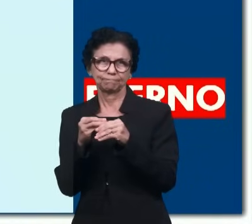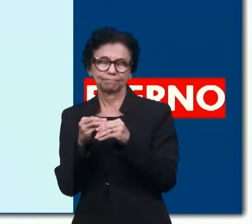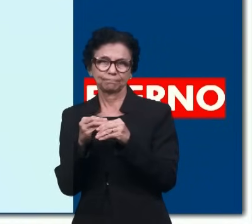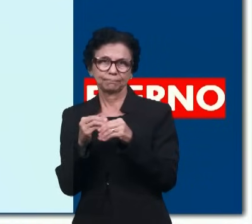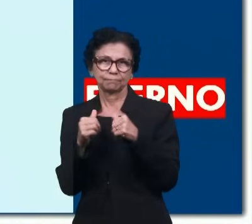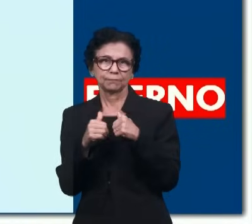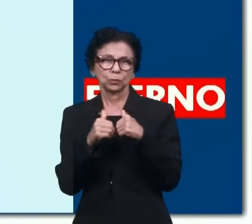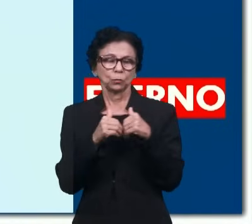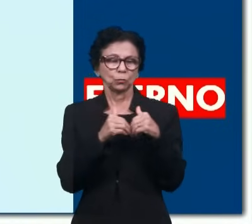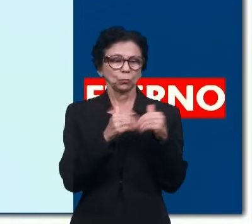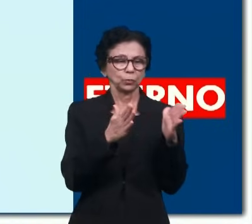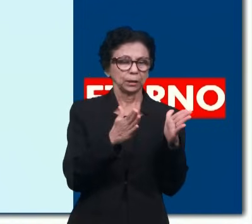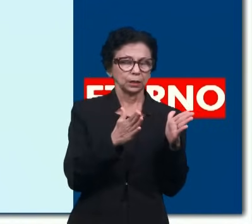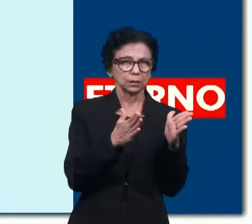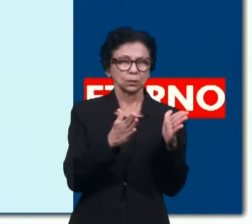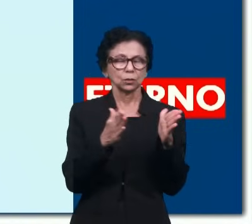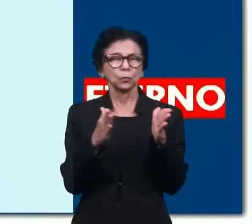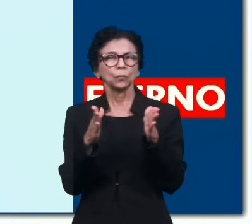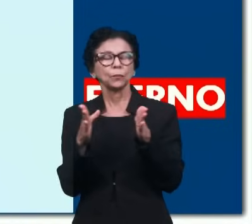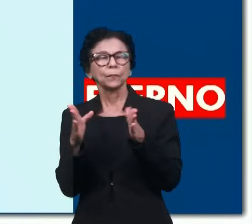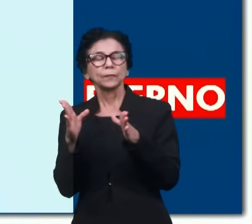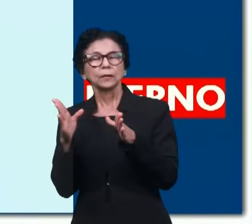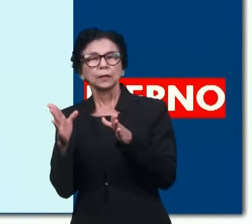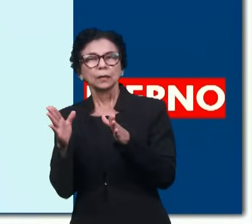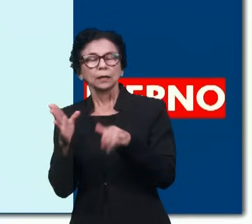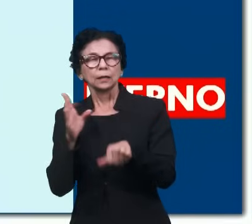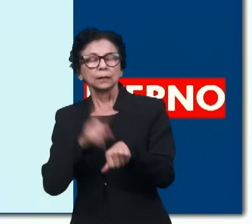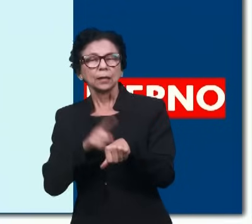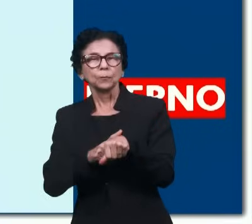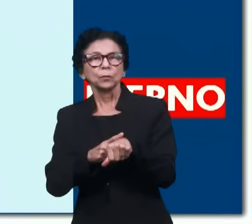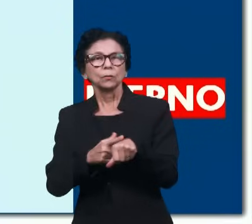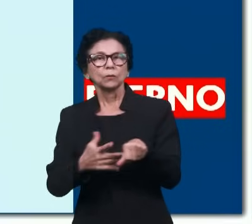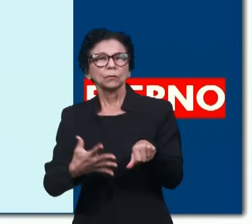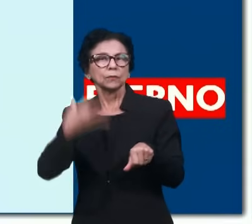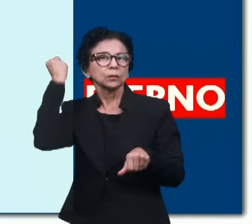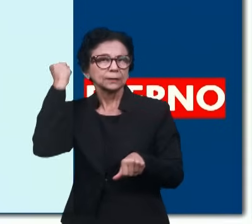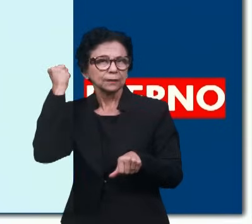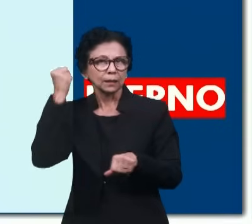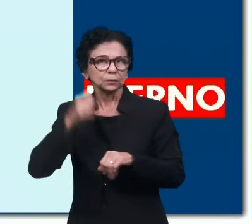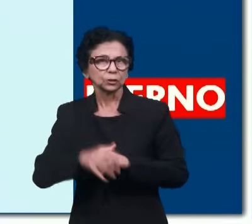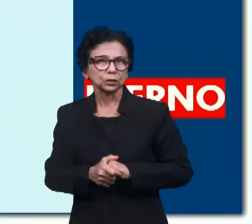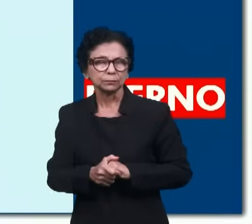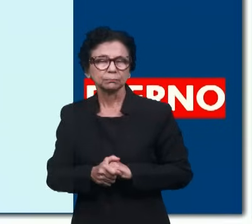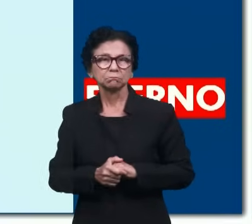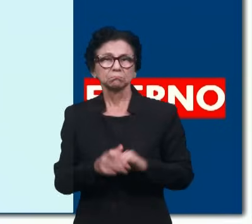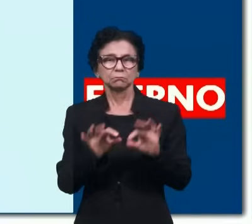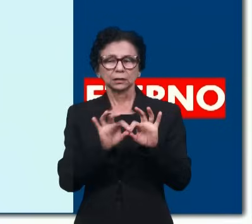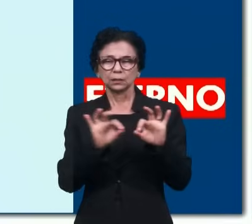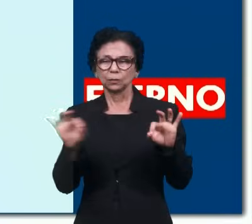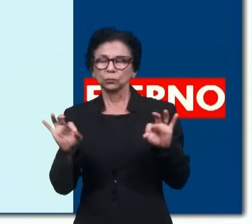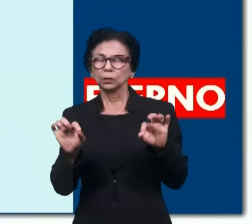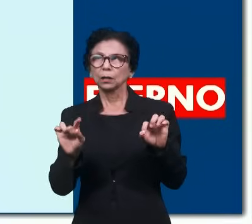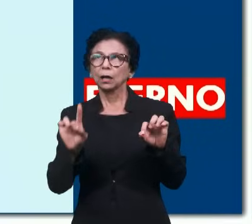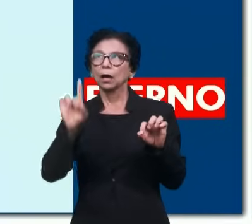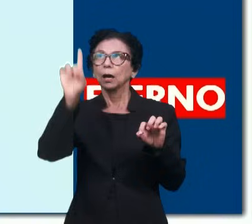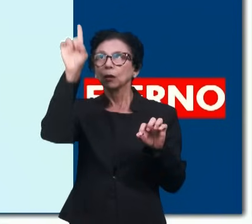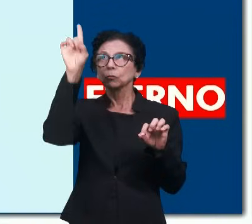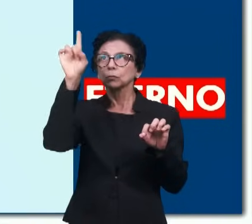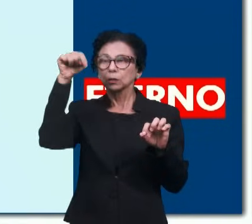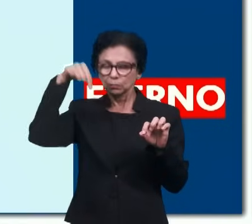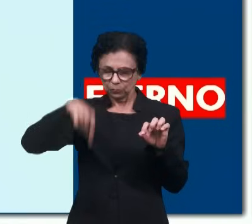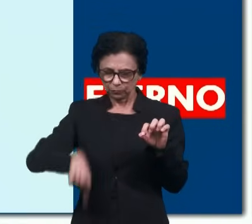tempo, velocidade, aquilo que a obra criadora tem. Largura, altura, profundidade de tempo.